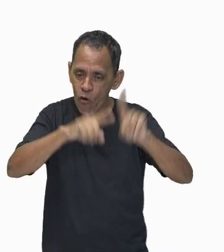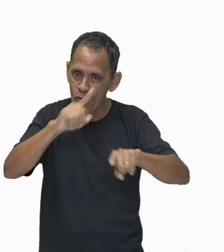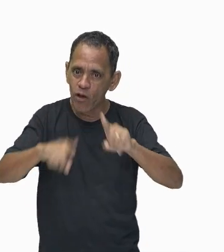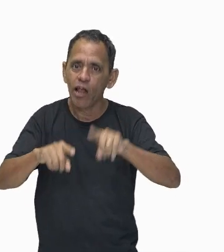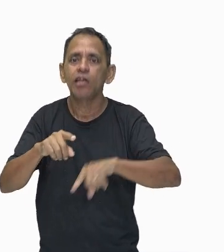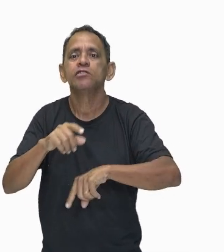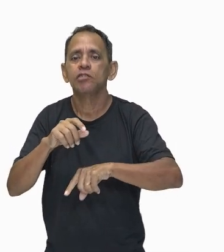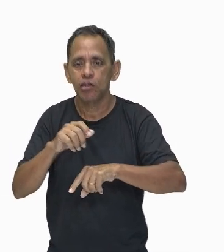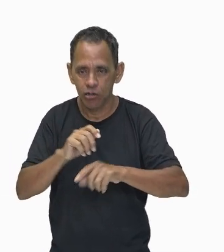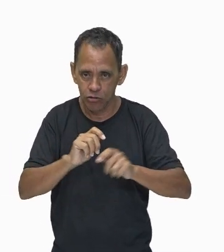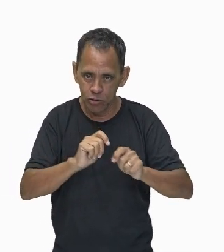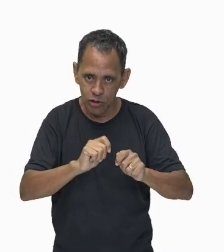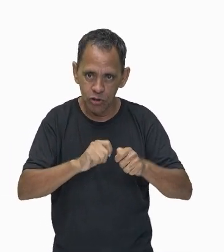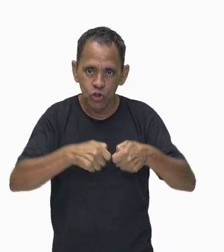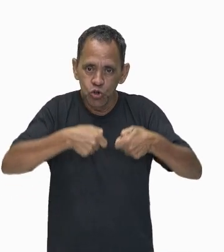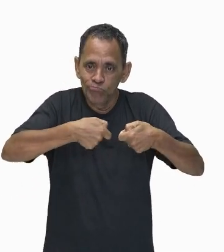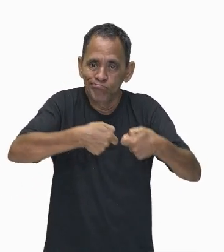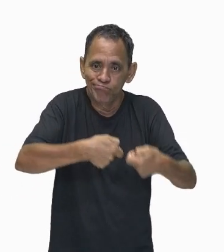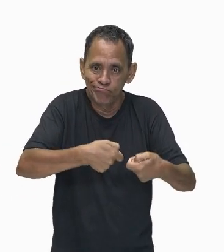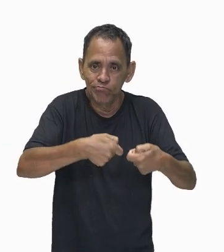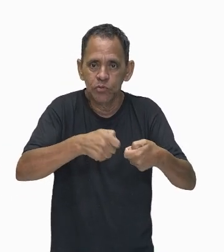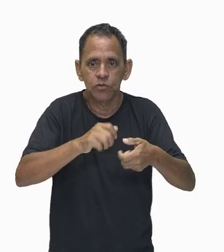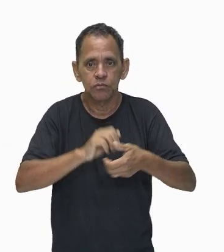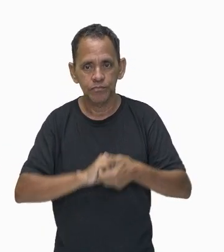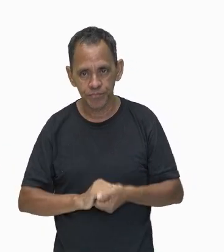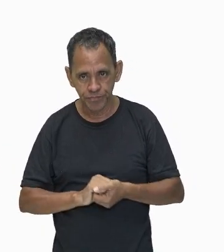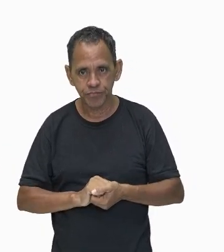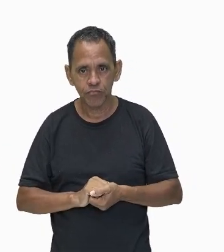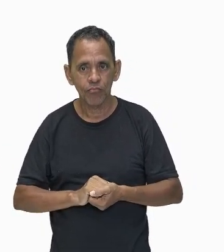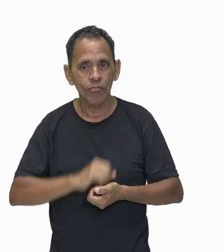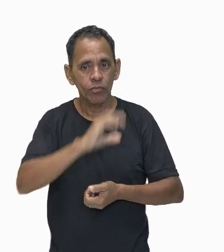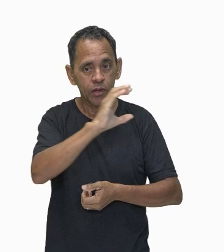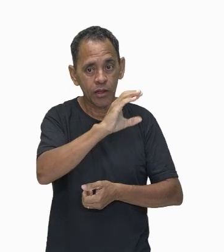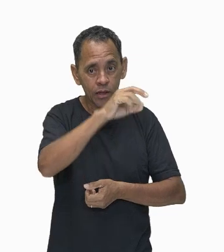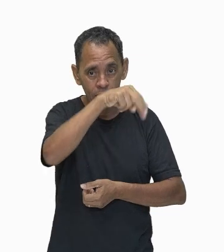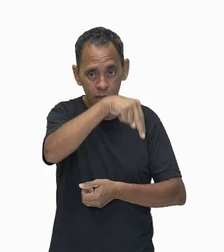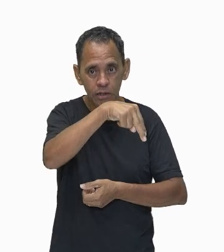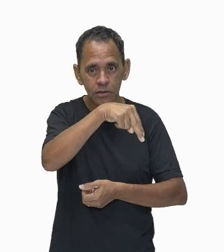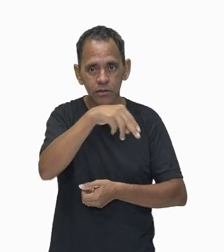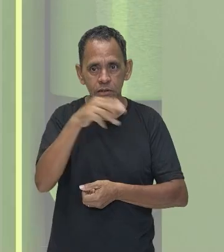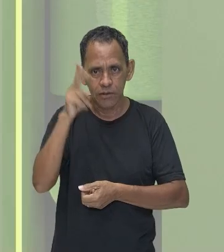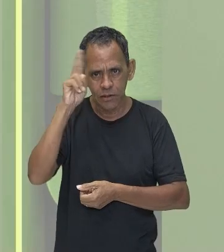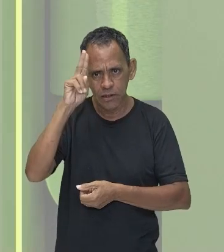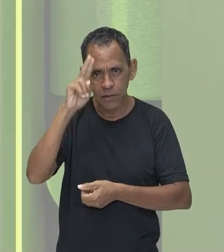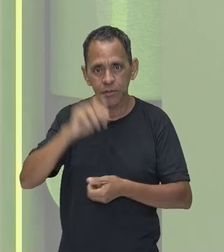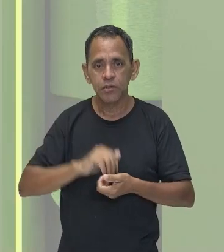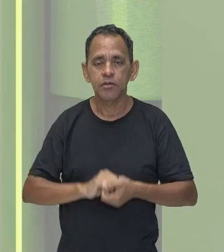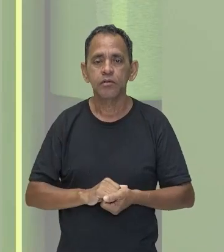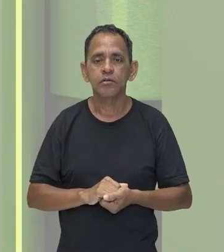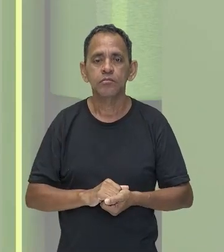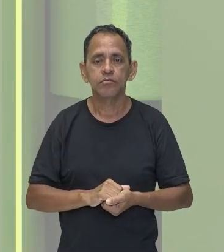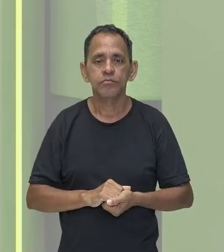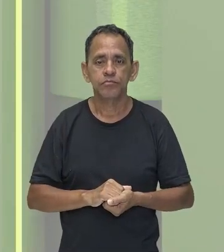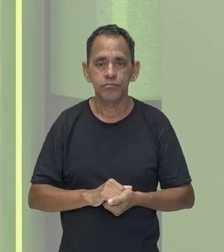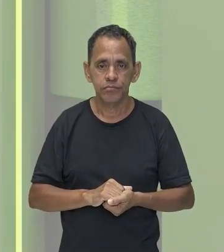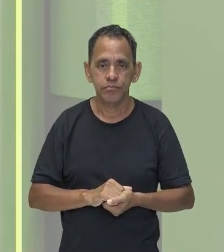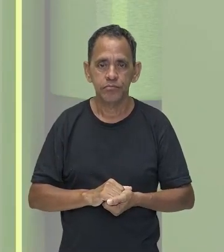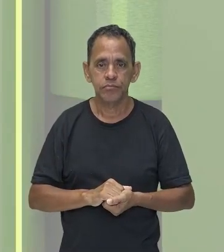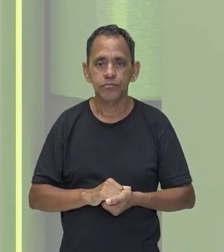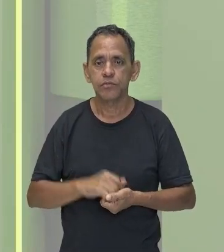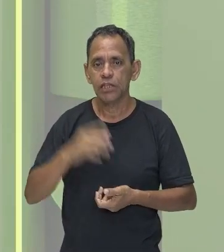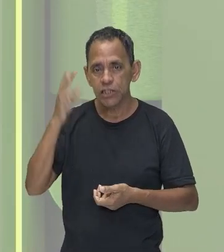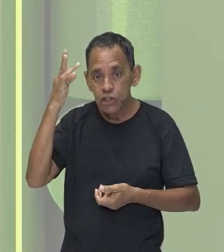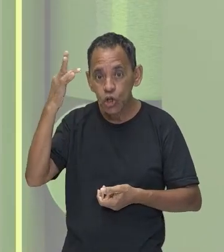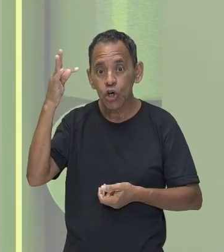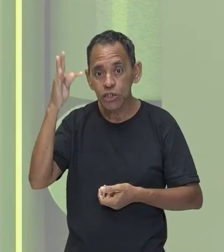energia cinética, né? Existe também lá a questão do teorema trabalho-energia cinética, porque com energia